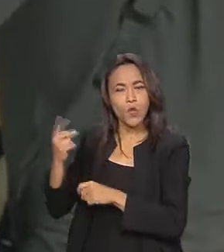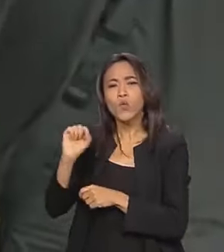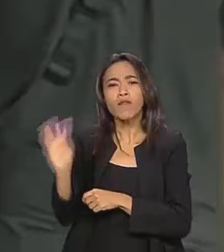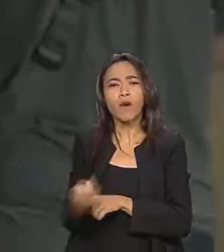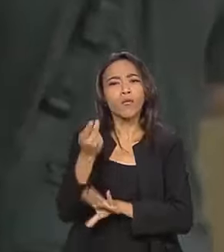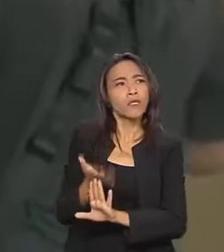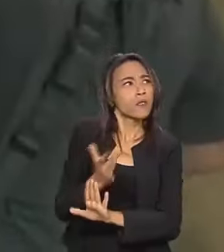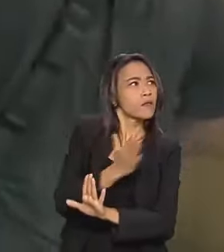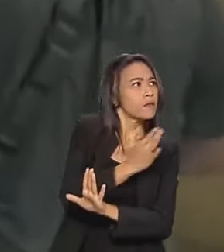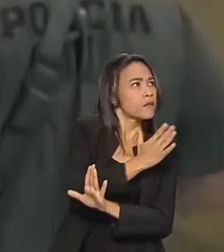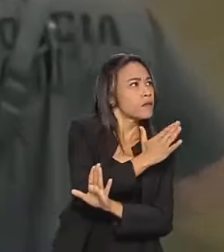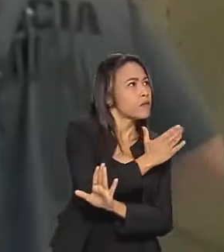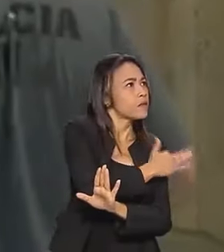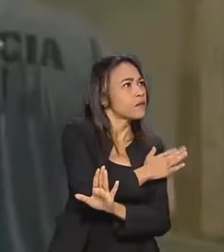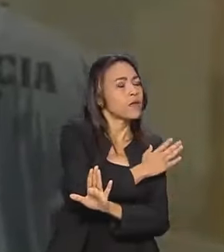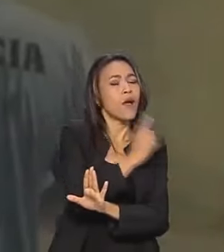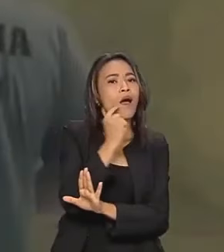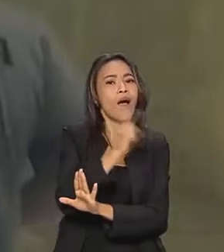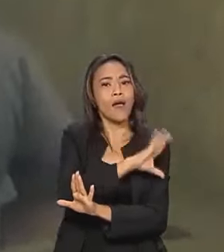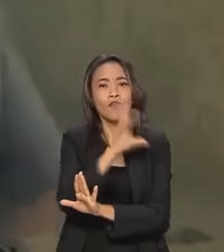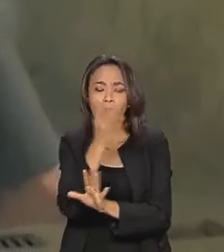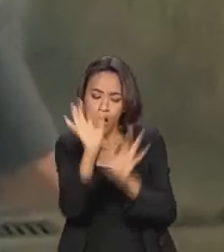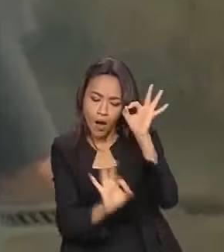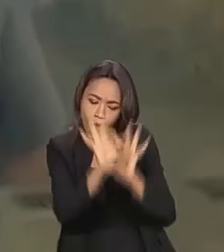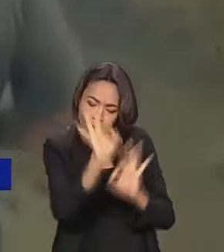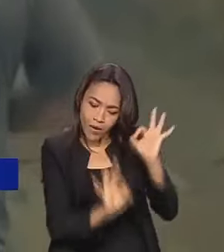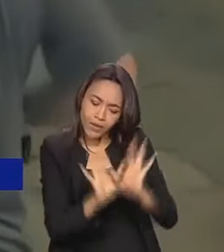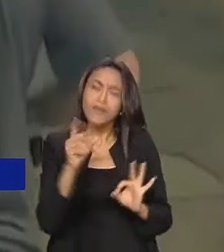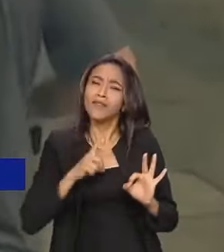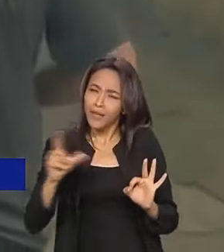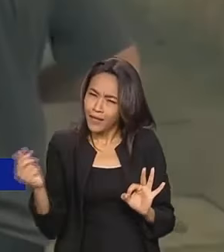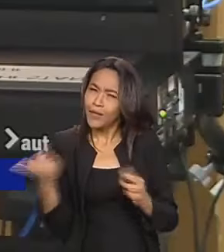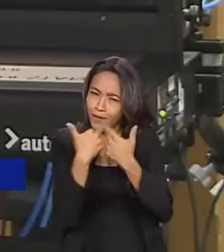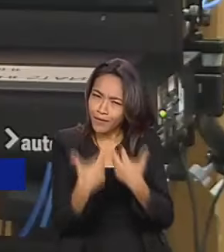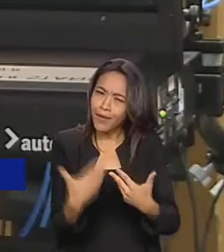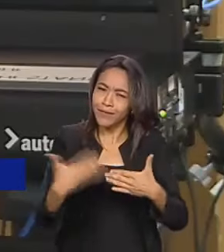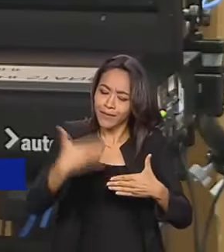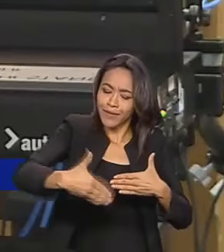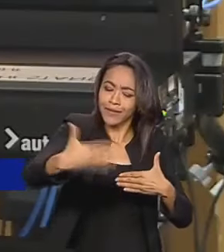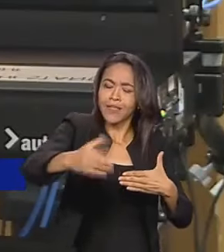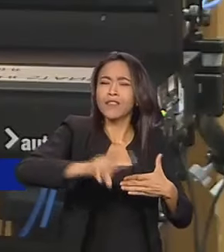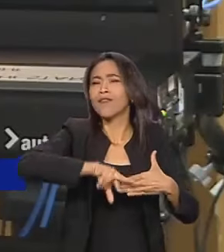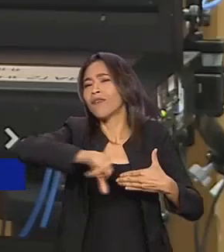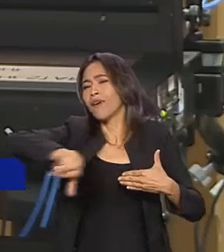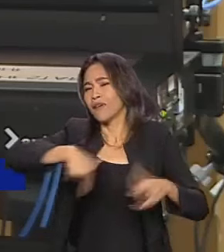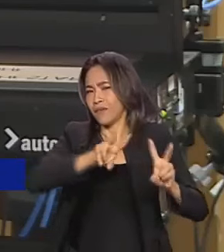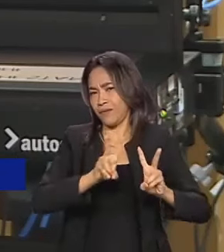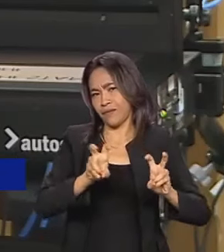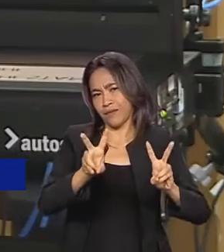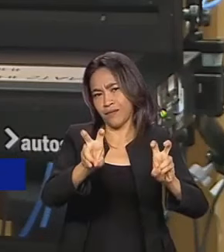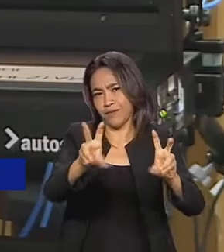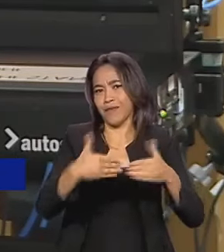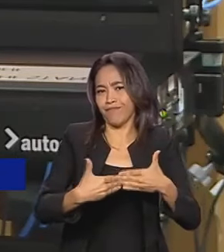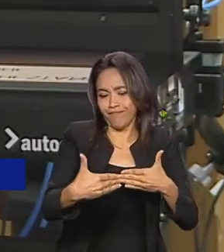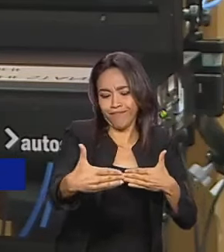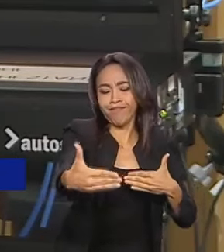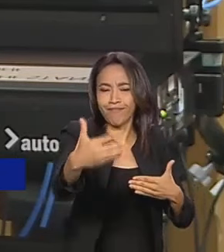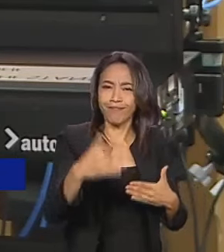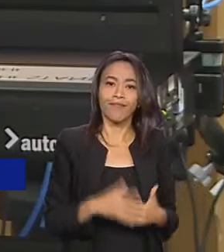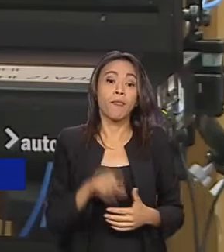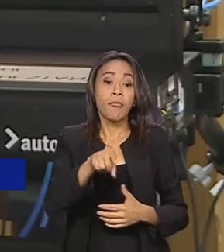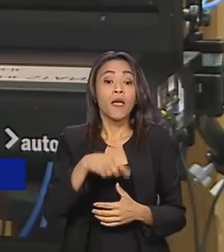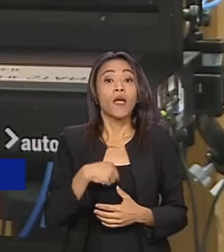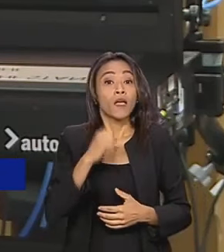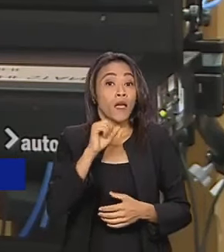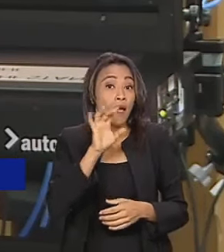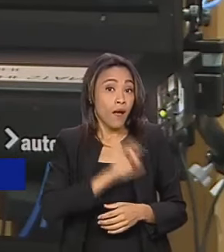acontecimentos mas tem muita coisa ainda vindo a gente vai trabalhar diversas temas nesses mini Dogs e a ideia é que a